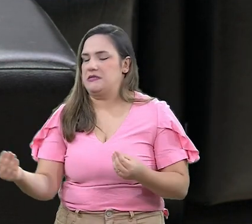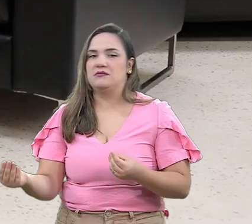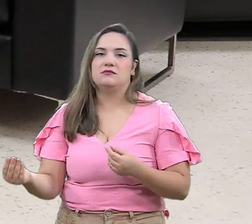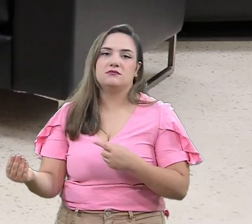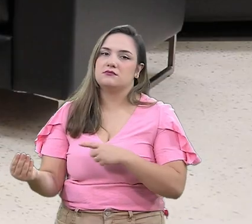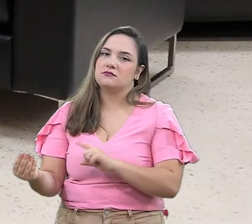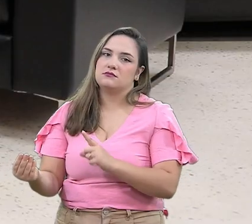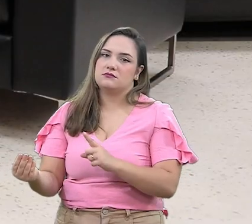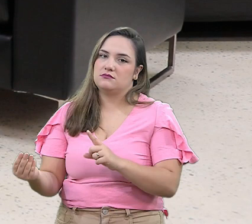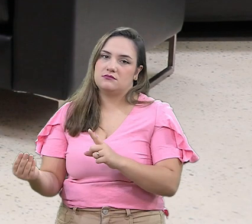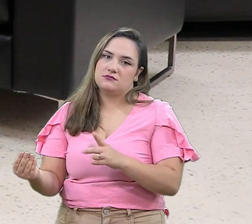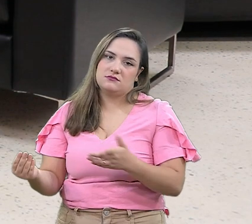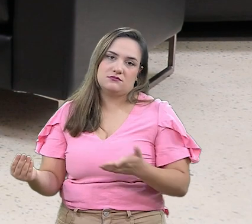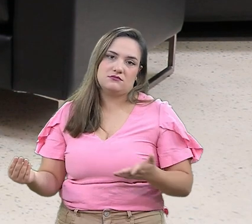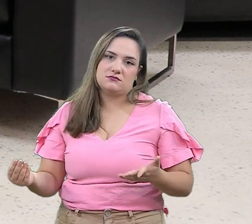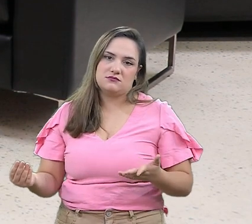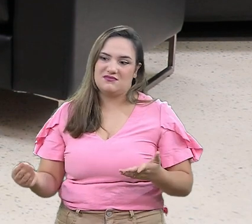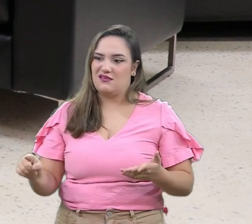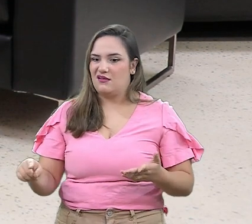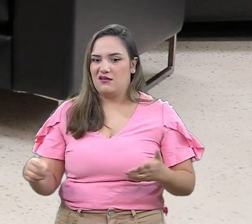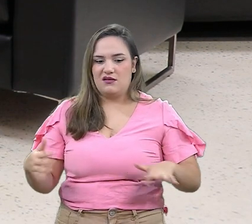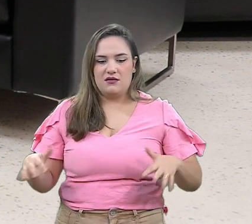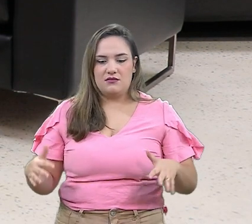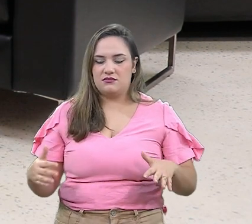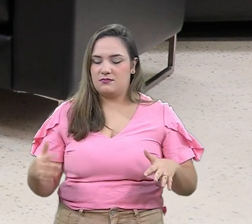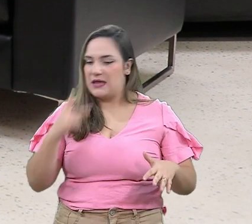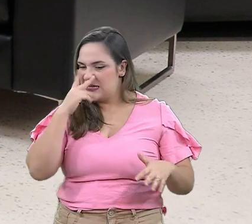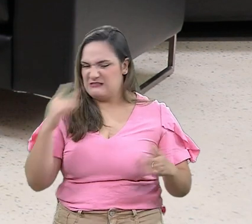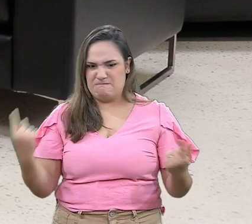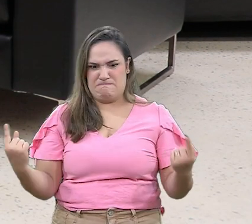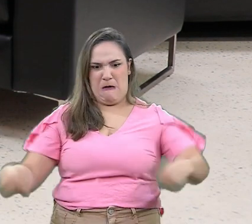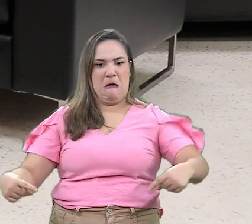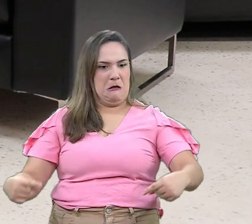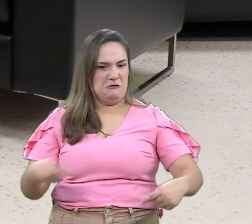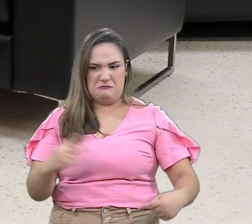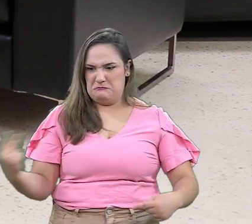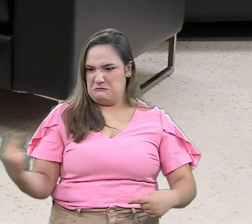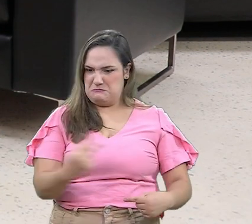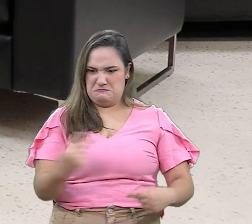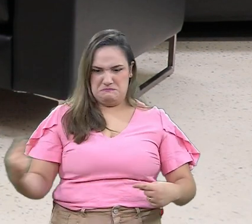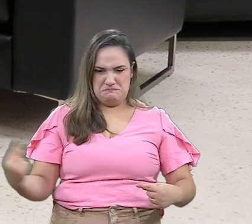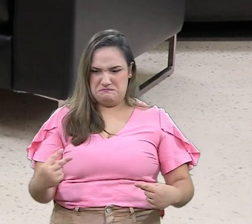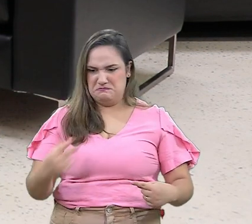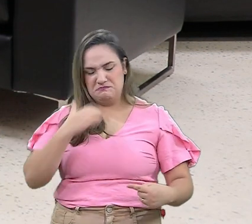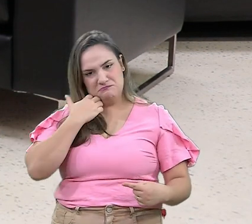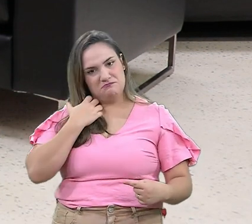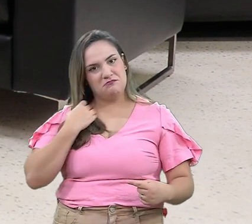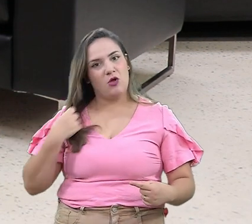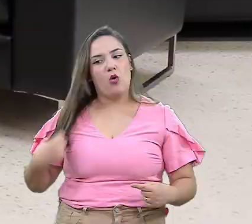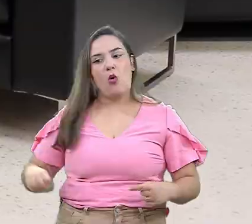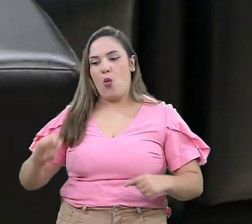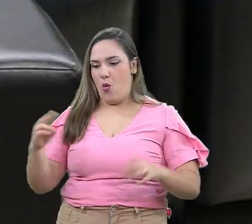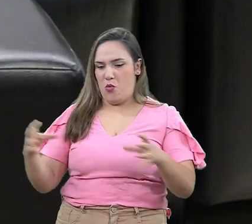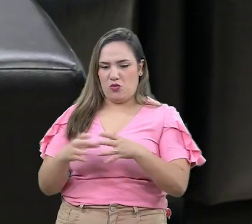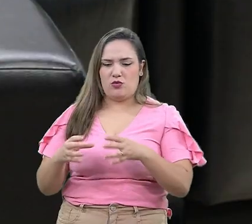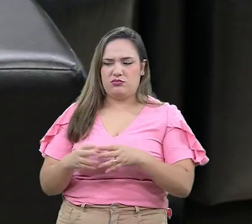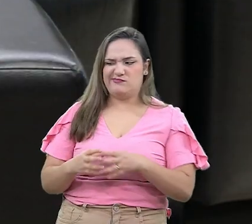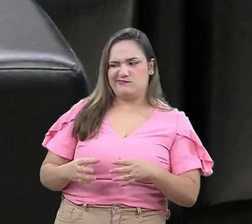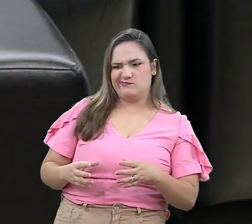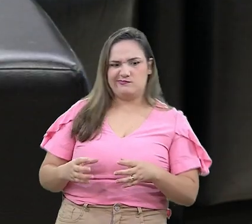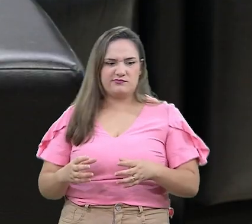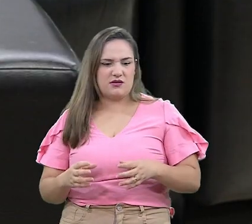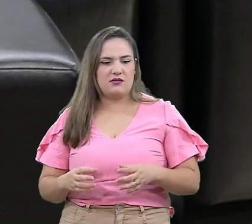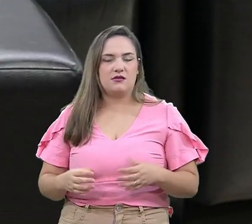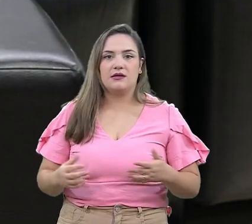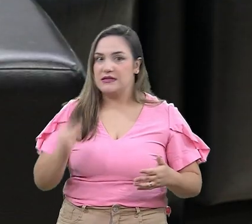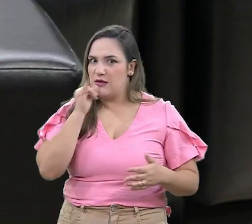né, um em detrimento do outro. Não promova, por exemplo, uma competitividade entre ambos, ou então, perante a